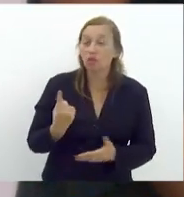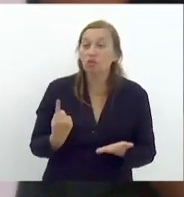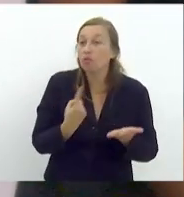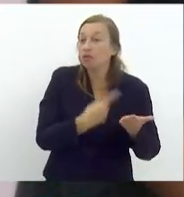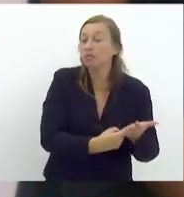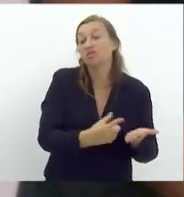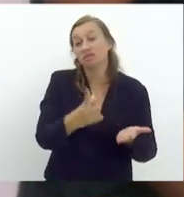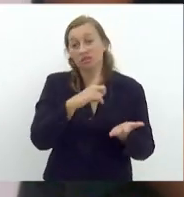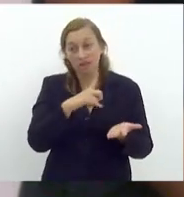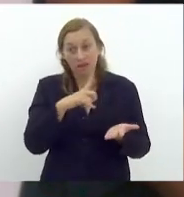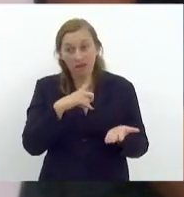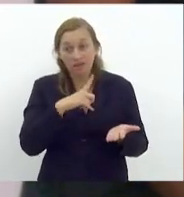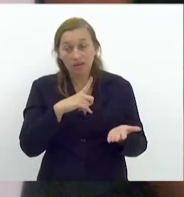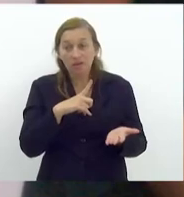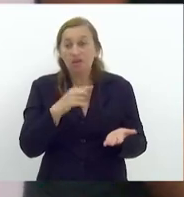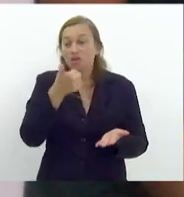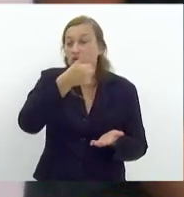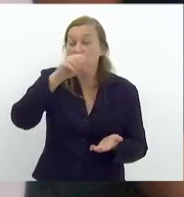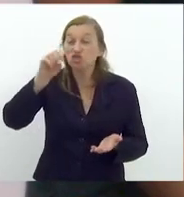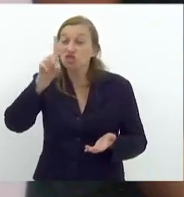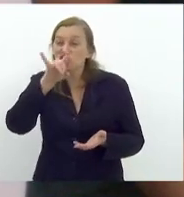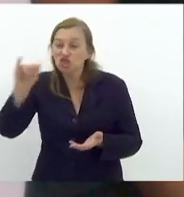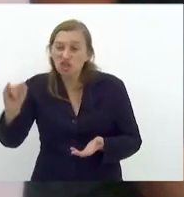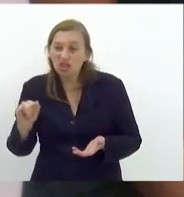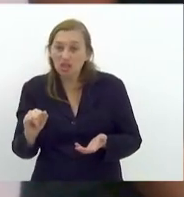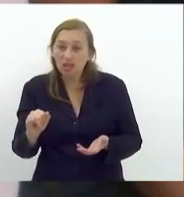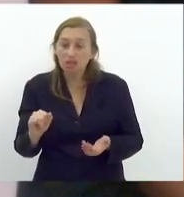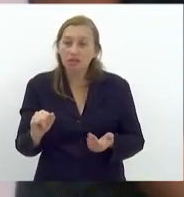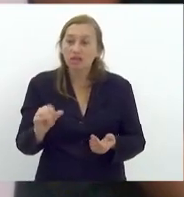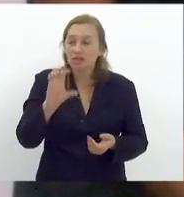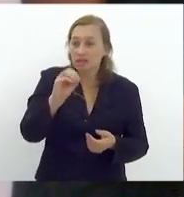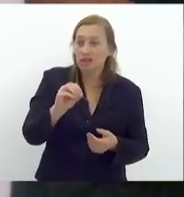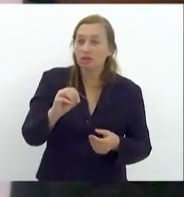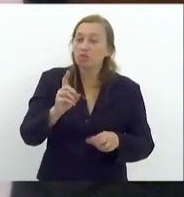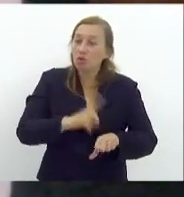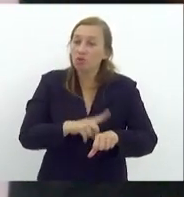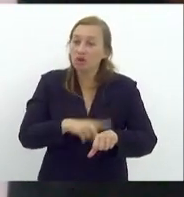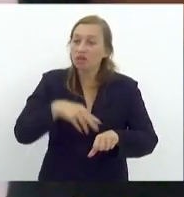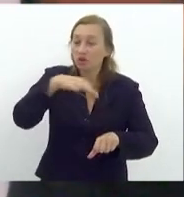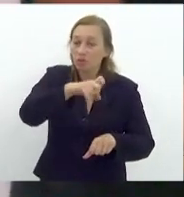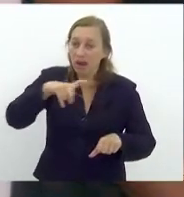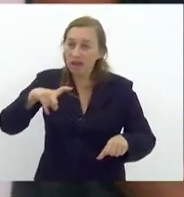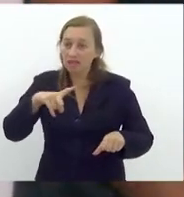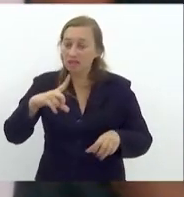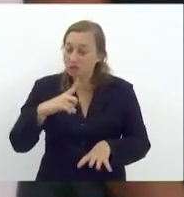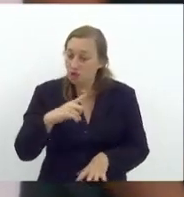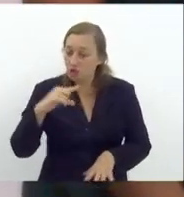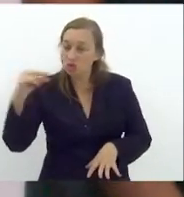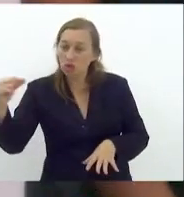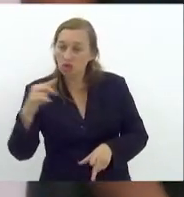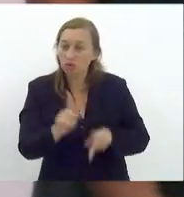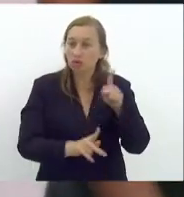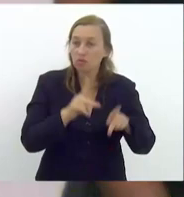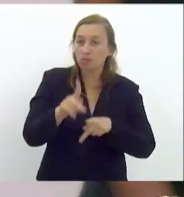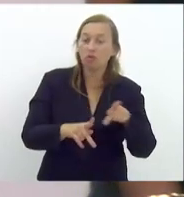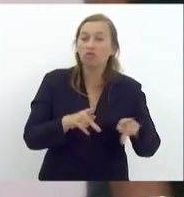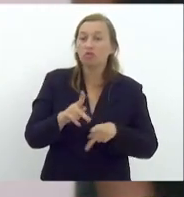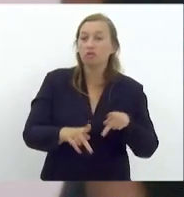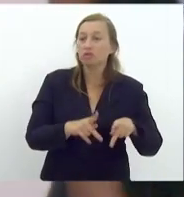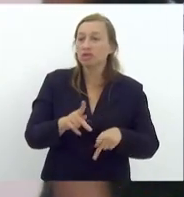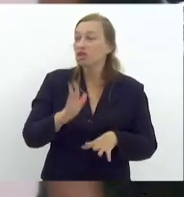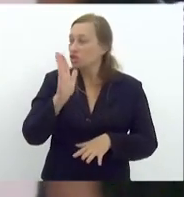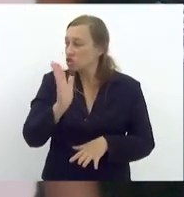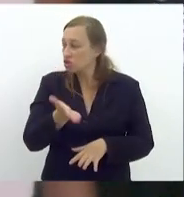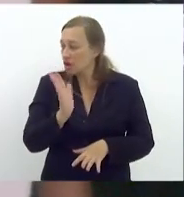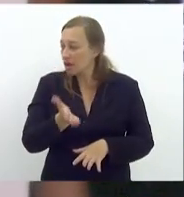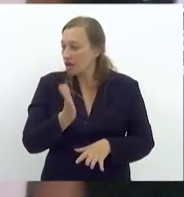que a gente tem desde o dia zero a partir do momento que o Max foi eleito antes mesmo da gente tomar posse lá na cltf isso já